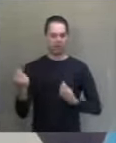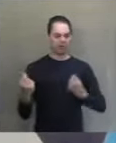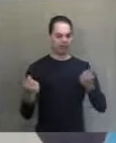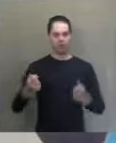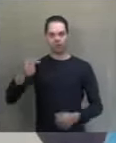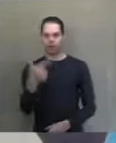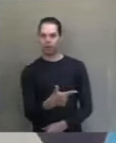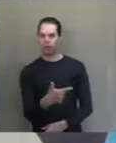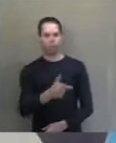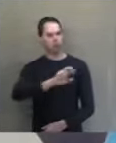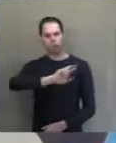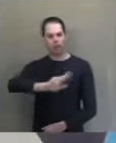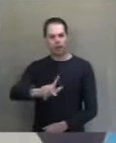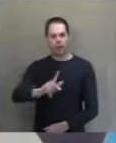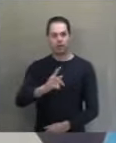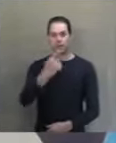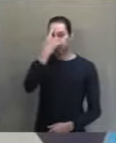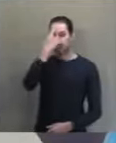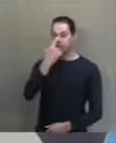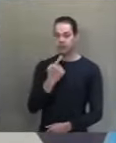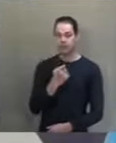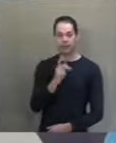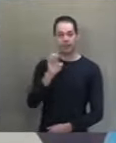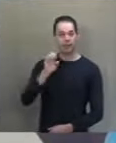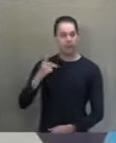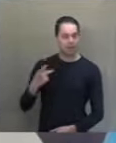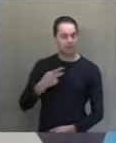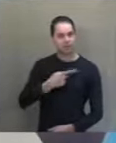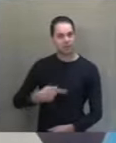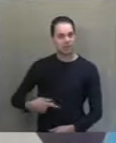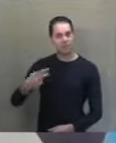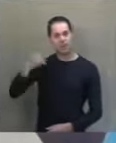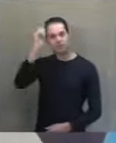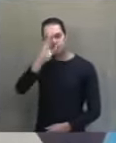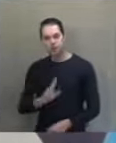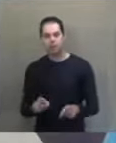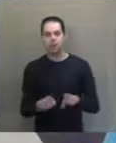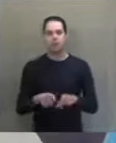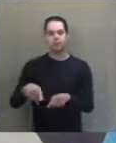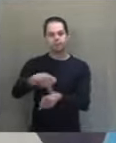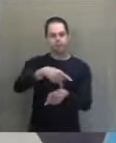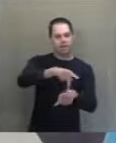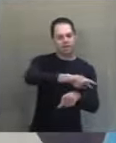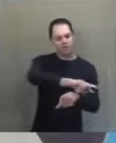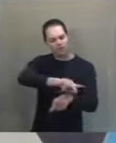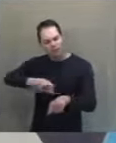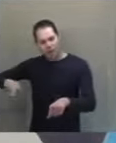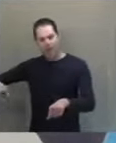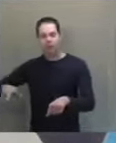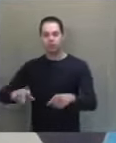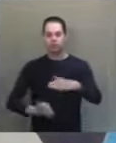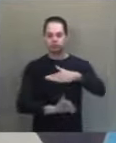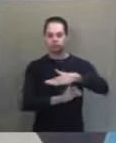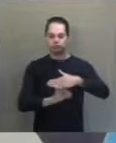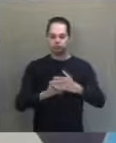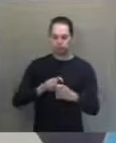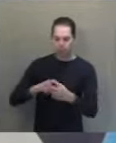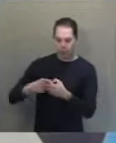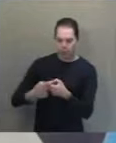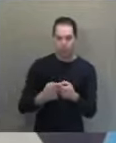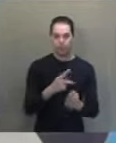de personalidades, ex-presidente da República de diversos países e entidades apoiam a quebra